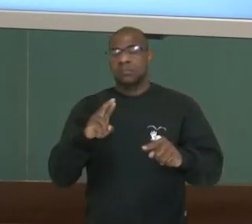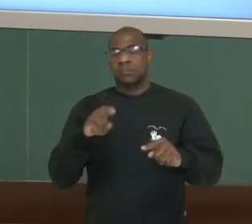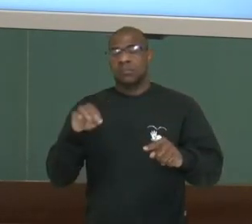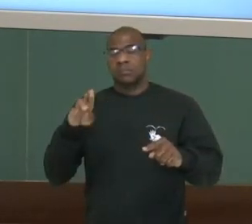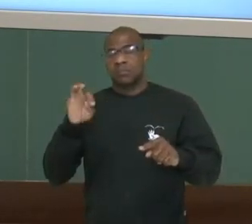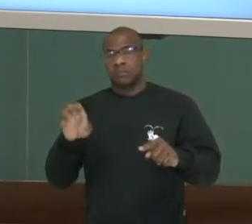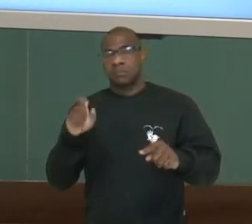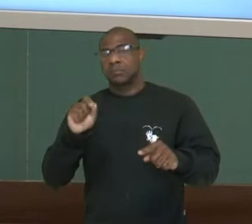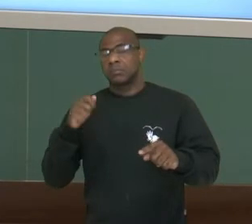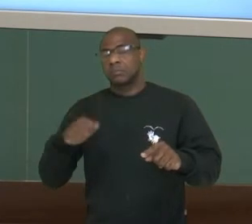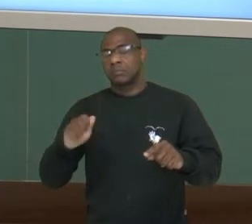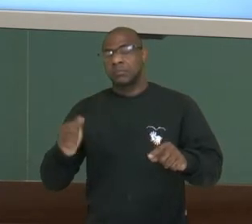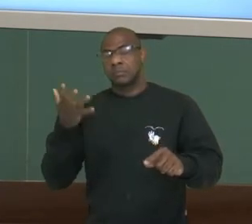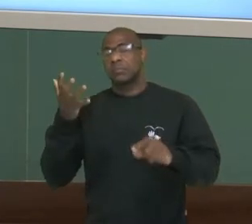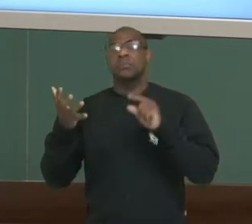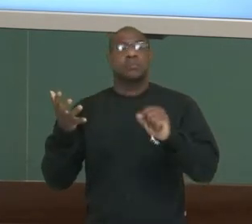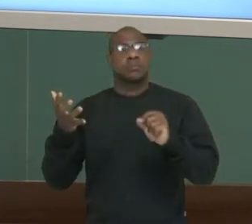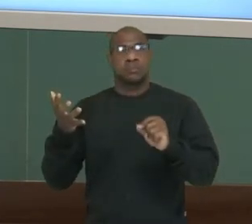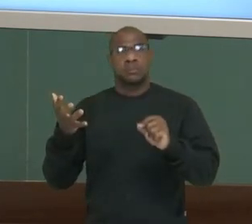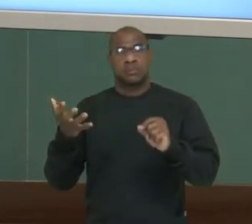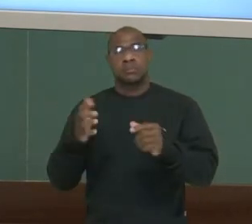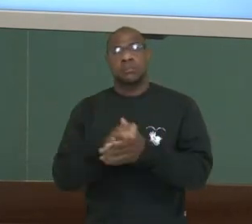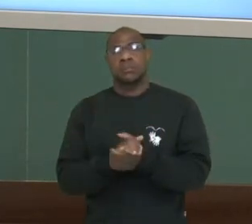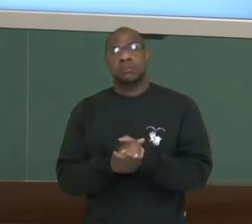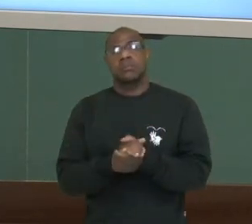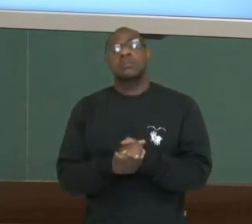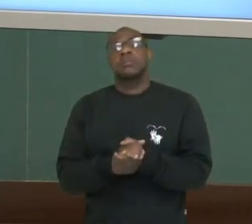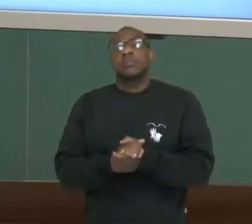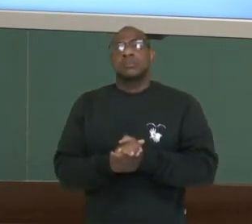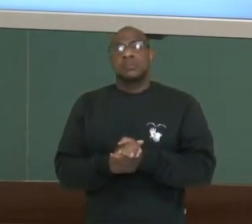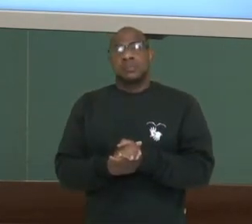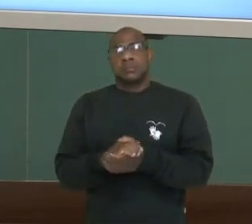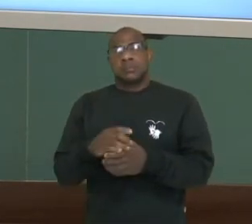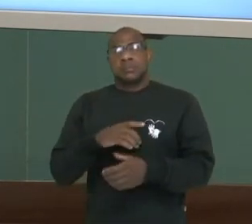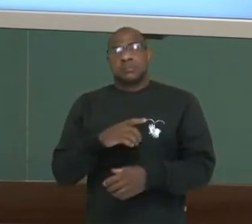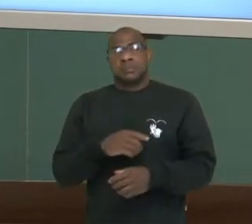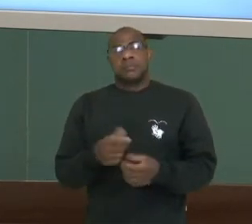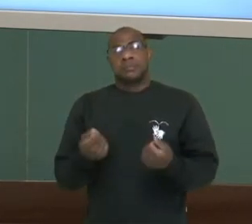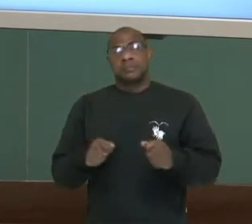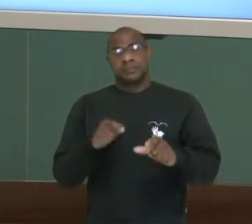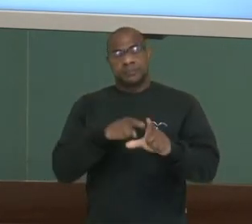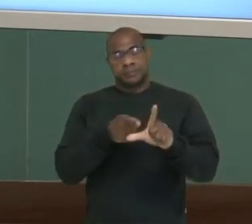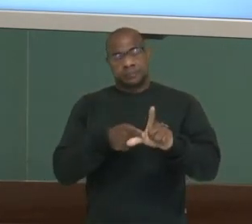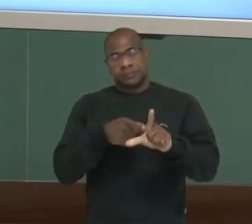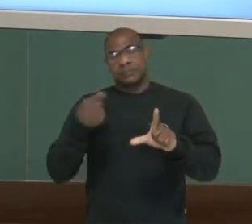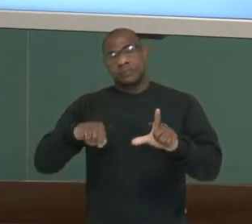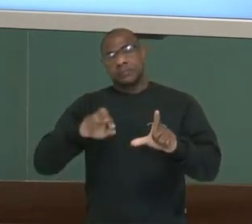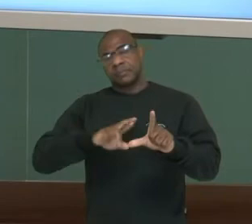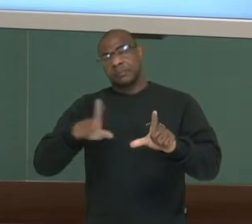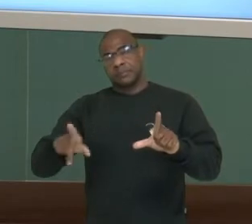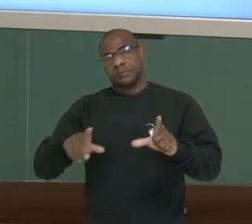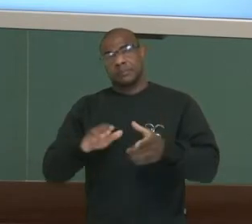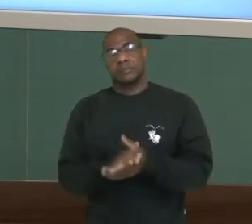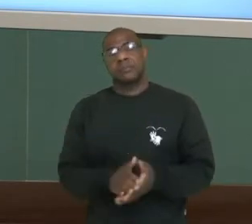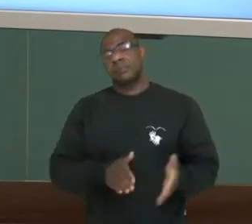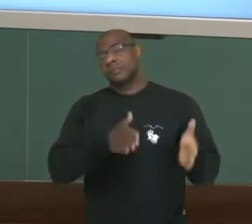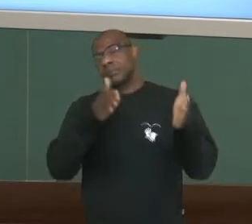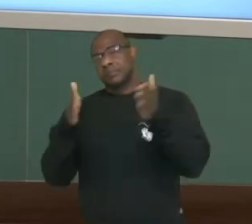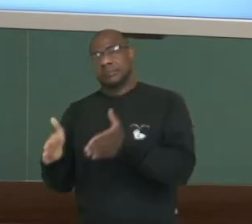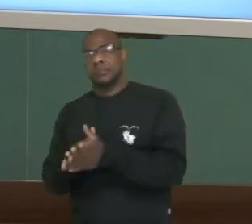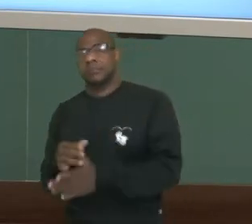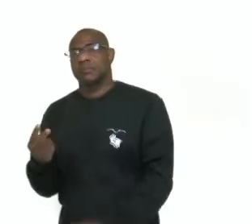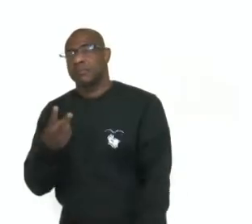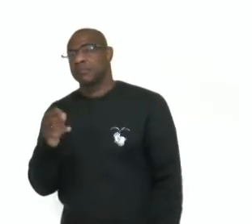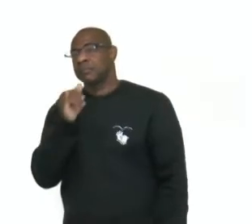que tem que acontecer? Que os seus coeficientes angulares sejam diferentes. Fácil, não é verdade? Aqui nós temos um